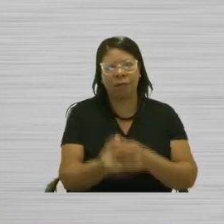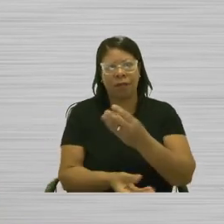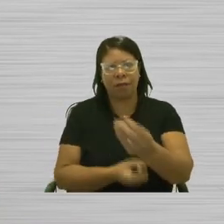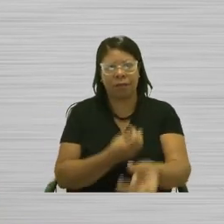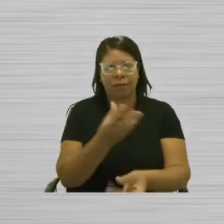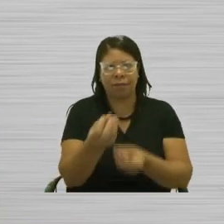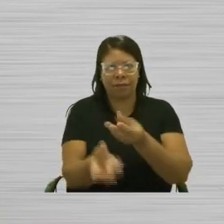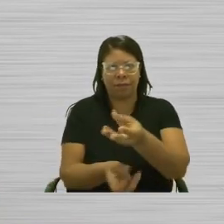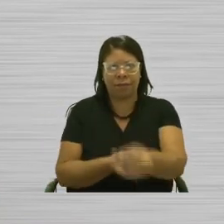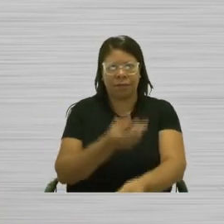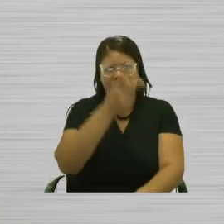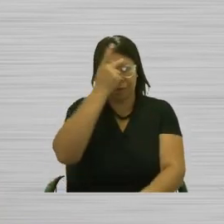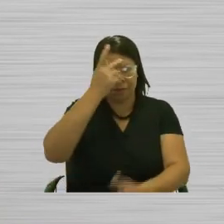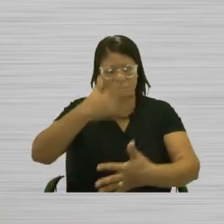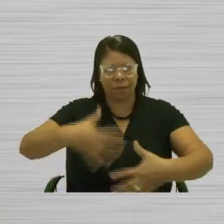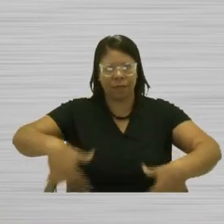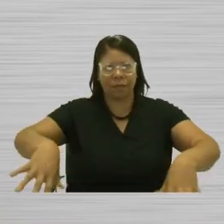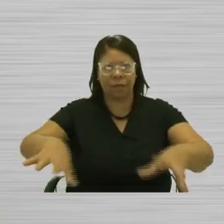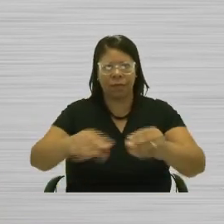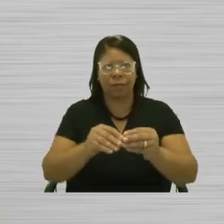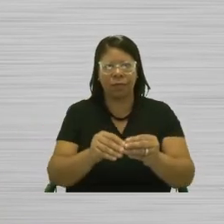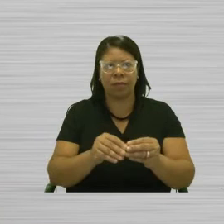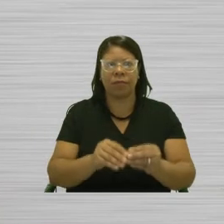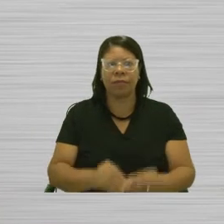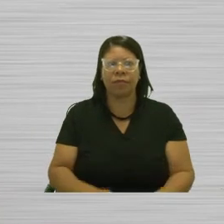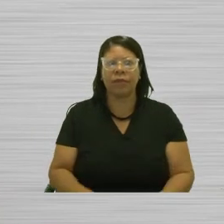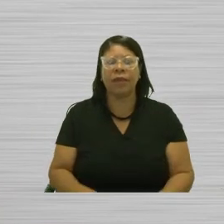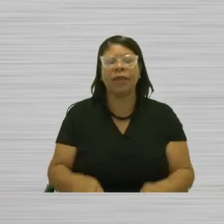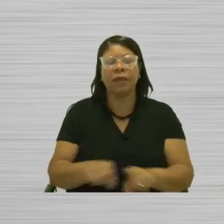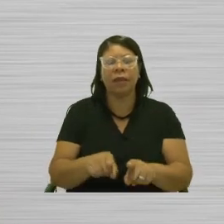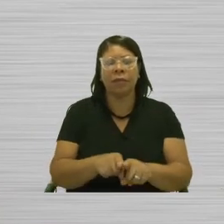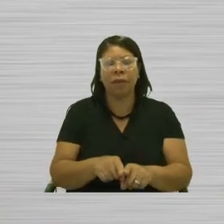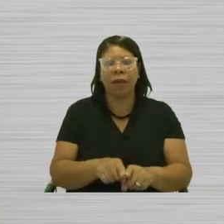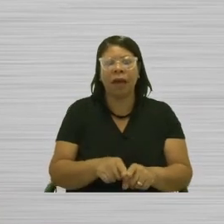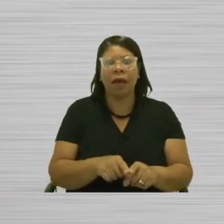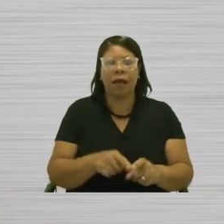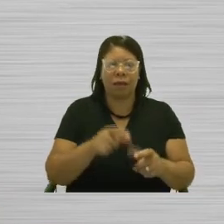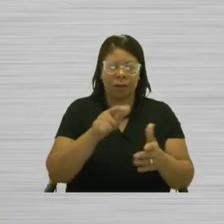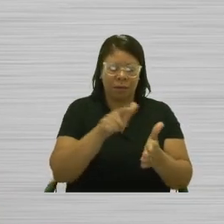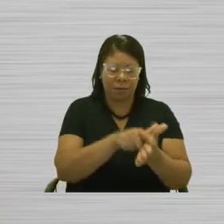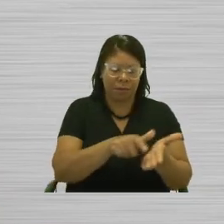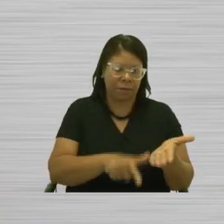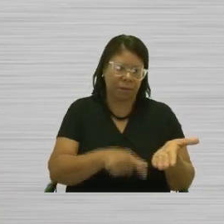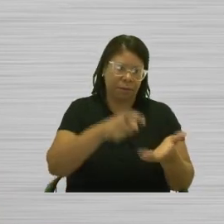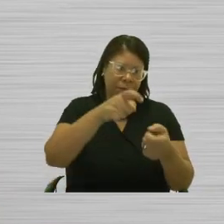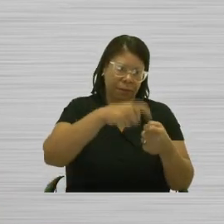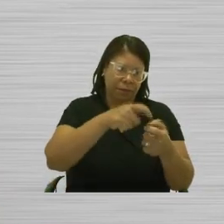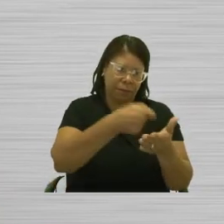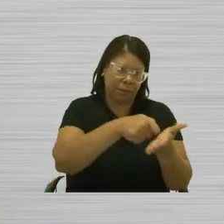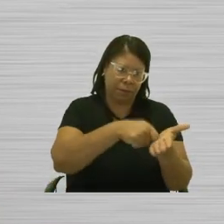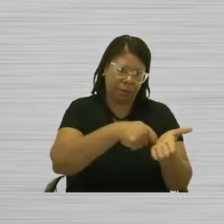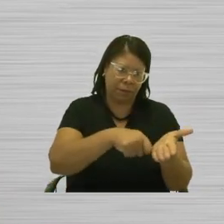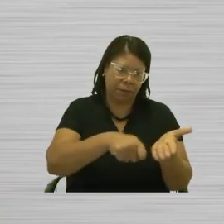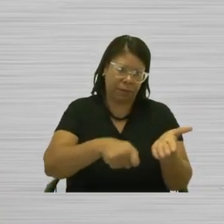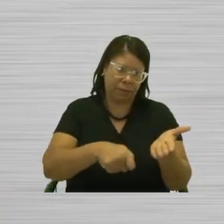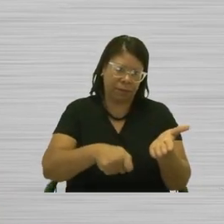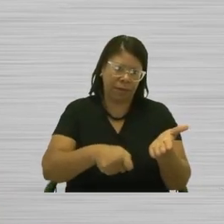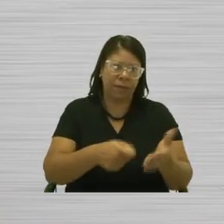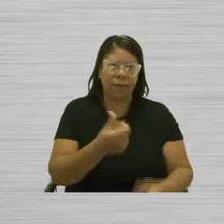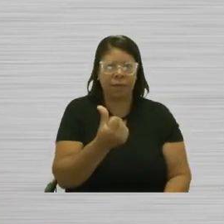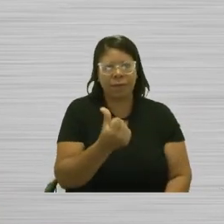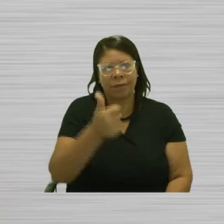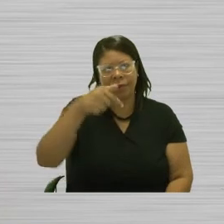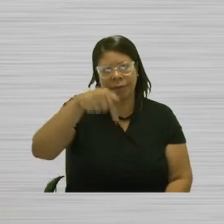Tá. E a quantidade de receitas, mais 95 mil. Tivemos a contratação de 2